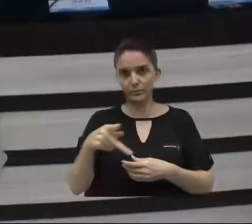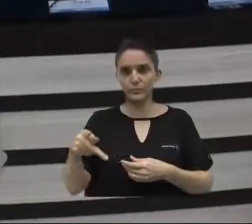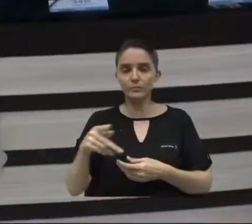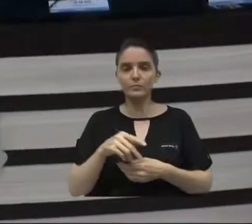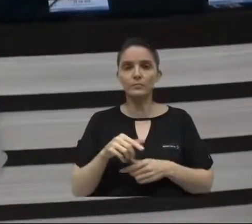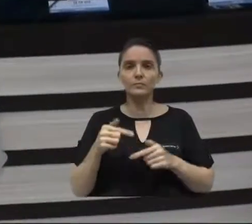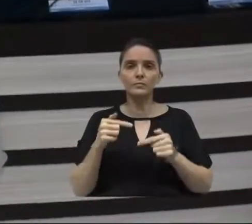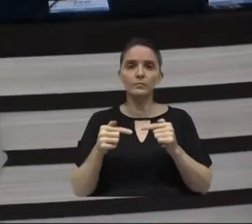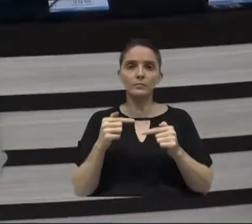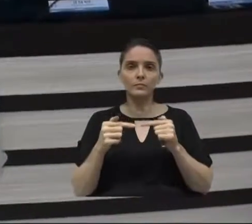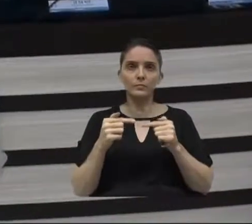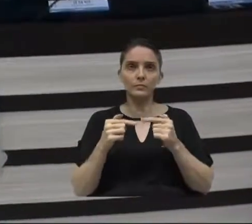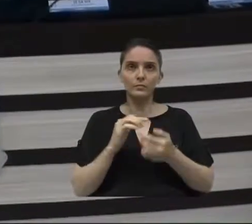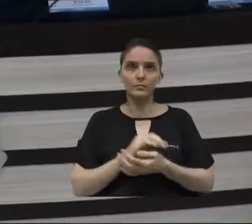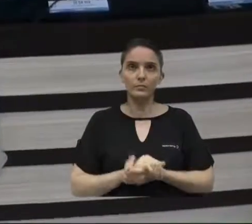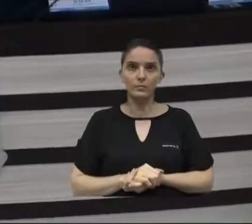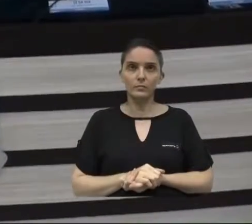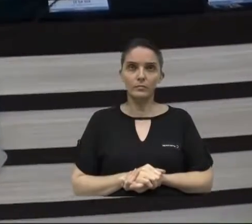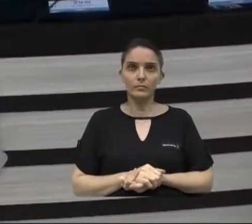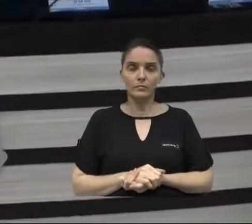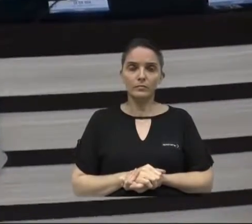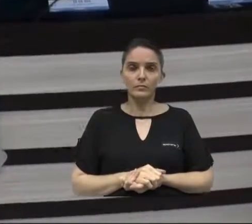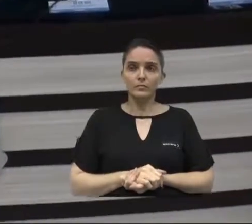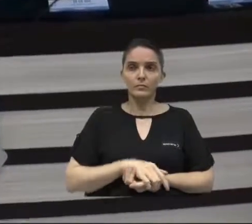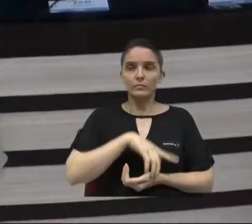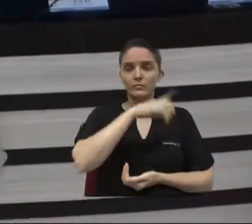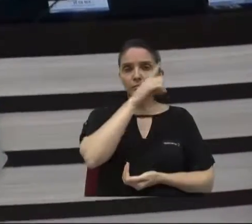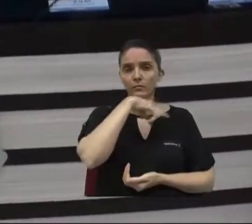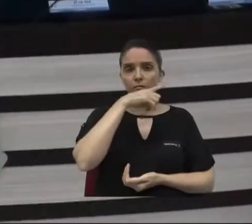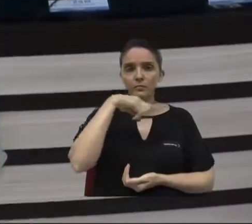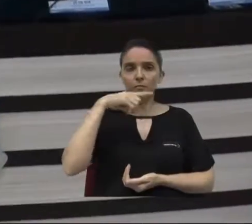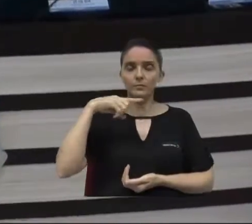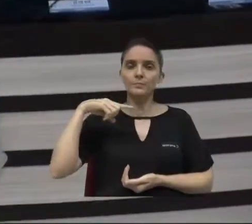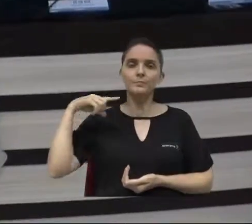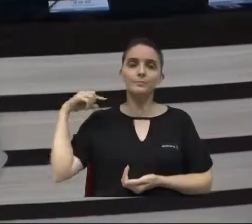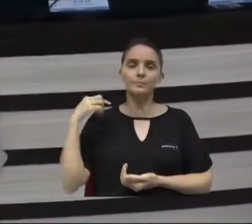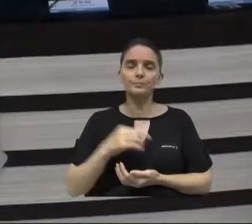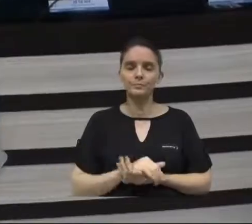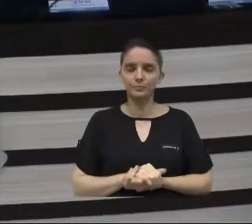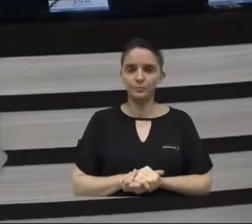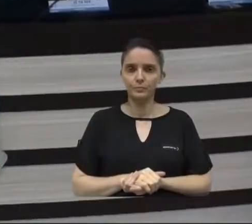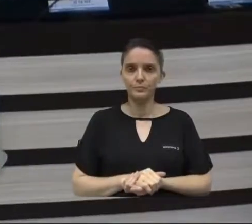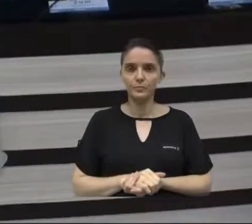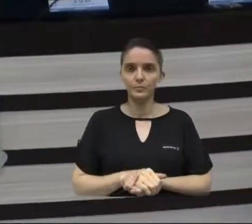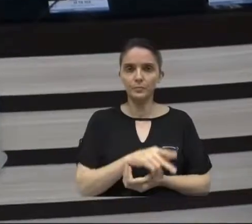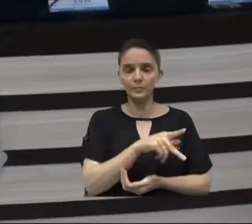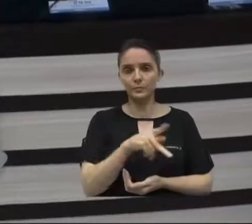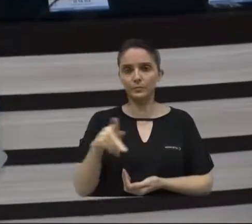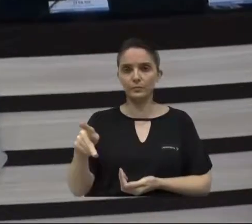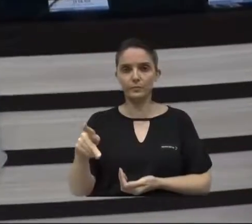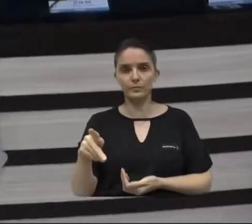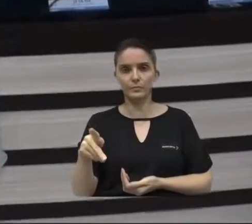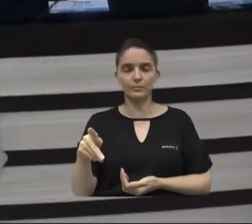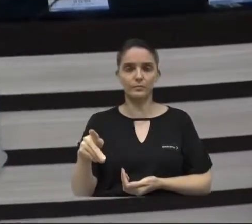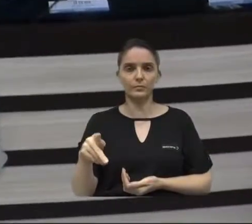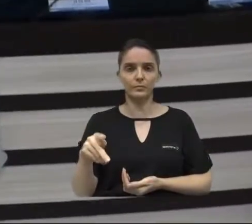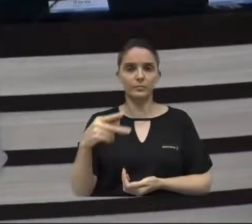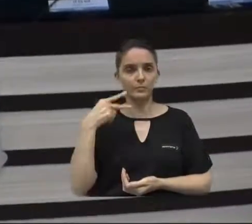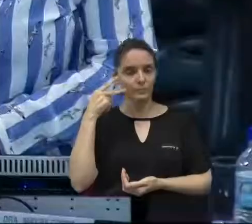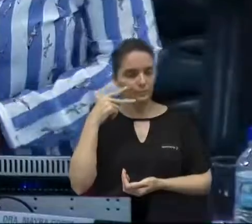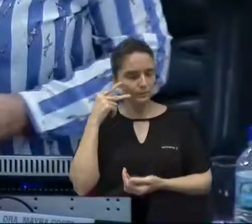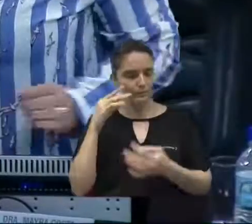Continue a discussão. Eu desejo. Com a palavra, a vereadora Mayra Costa. Senhor presidente, nobres colegas, a todos que